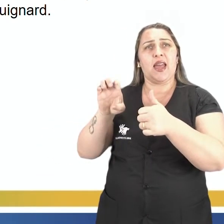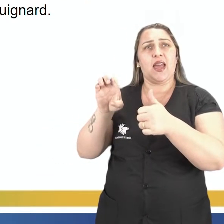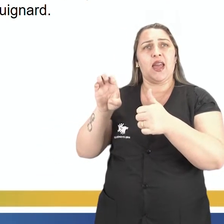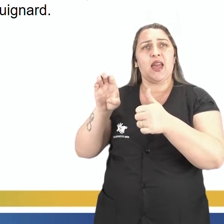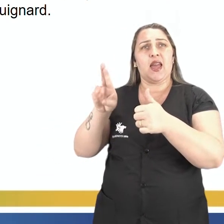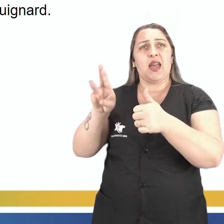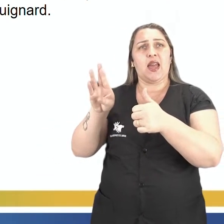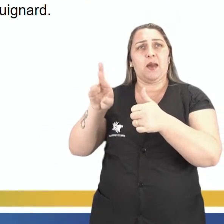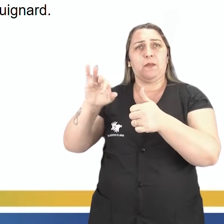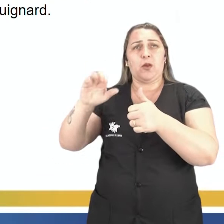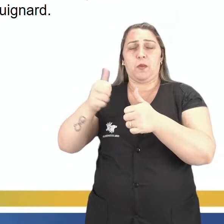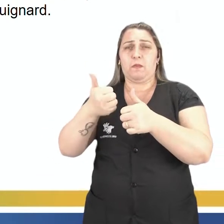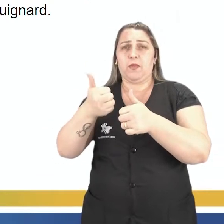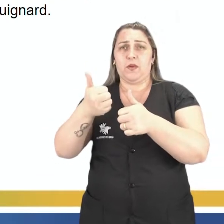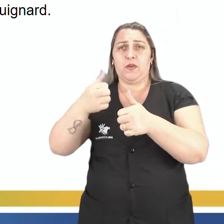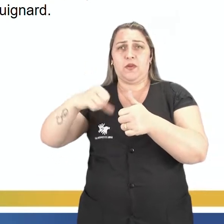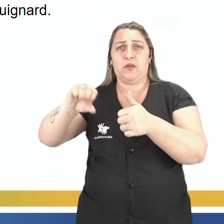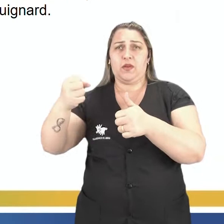O Ébrio, de